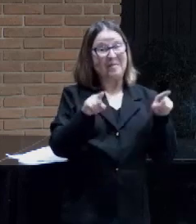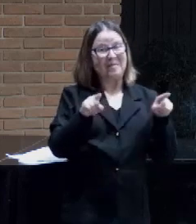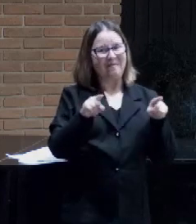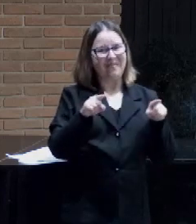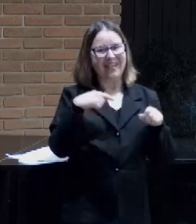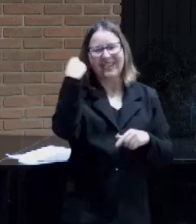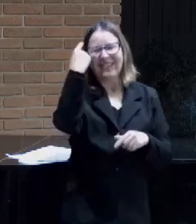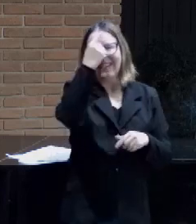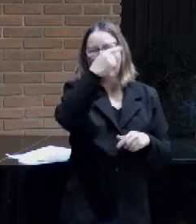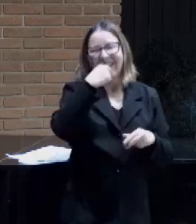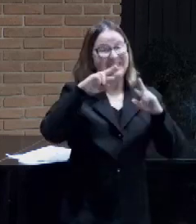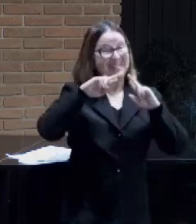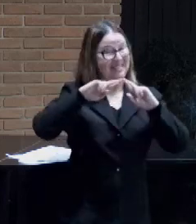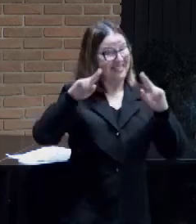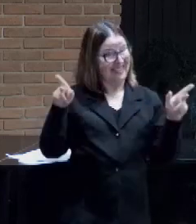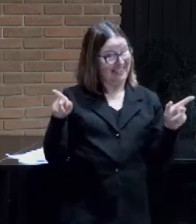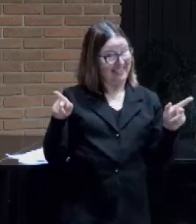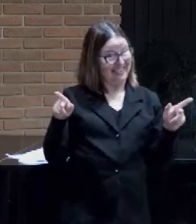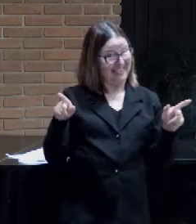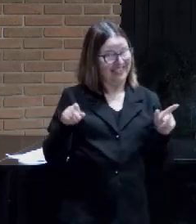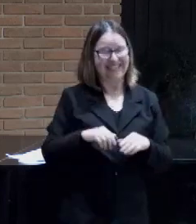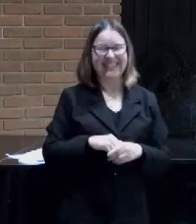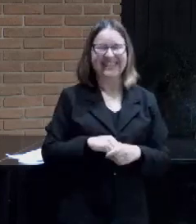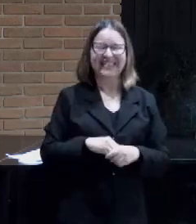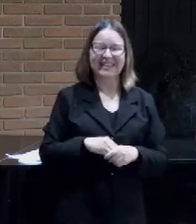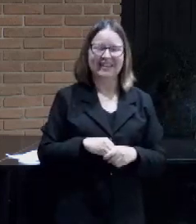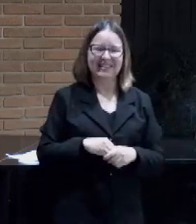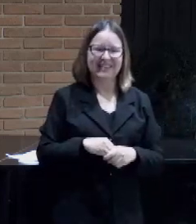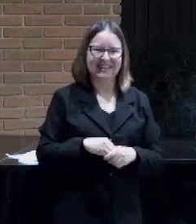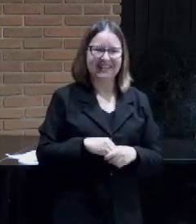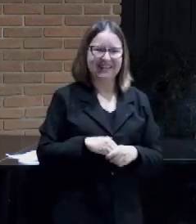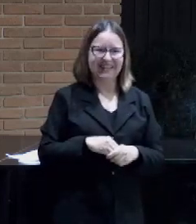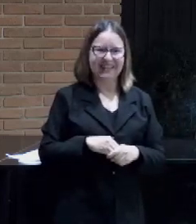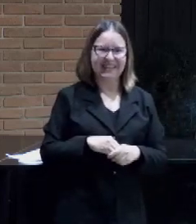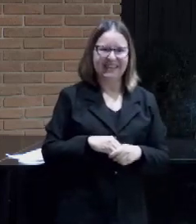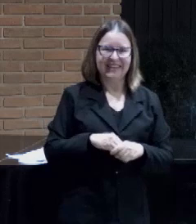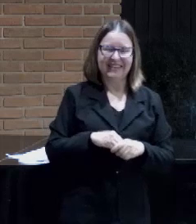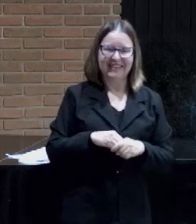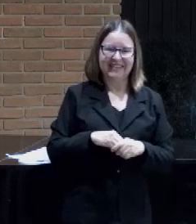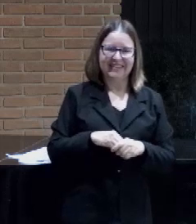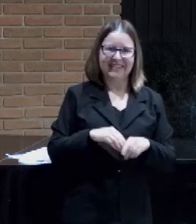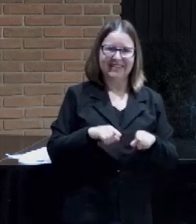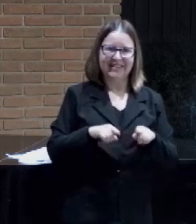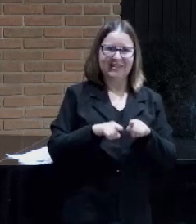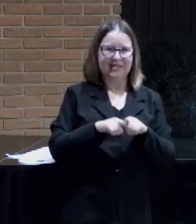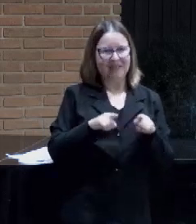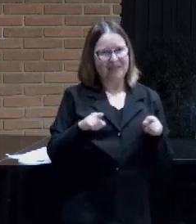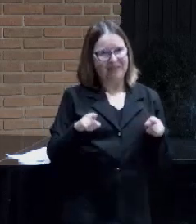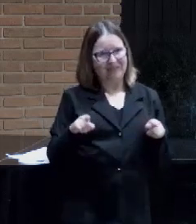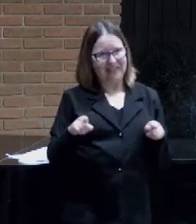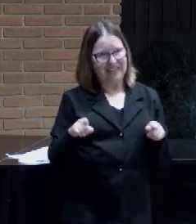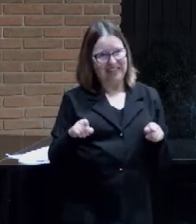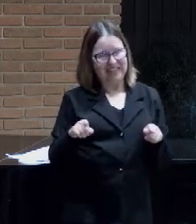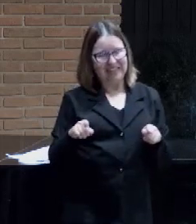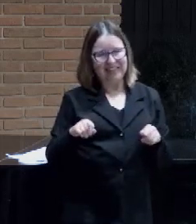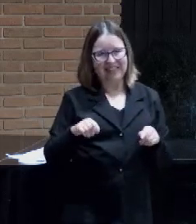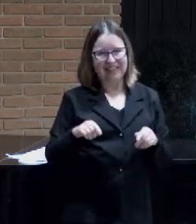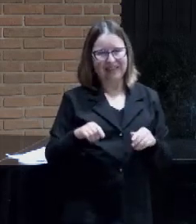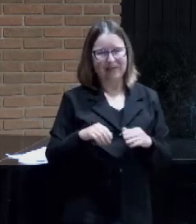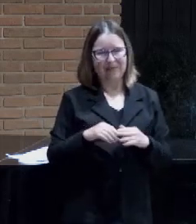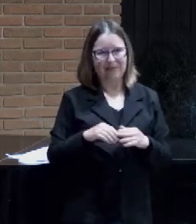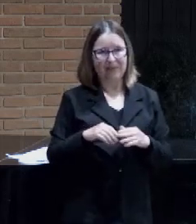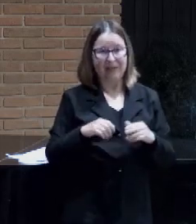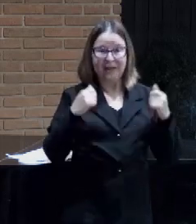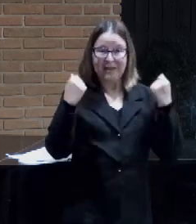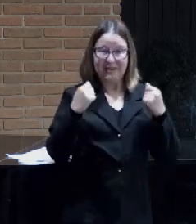Meus irmãos, talvez a gente não vai sair com a solução que nós precisamos, nem na barriga do grande peixe. Mas